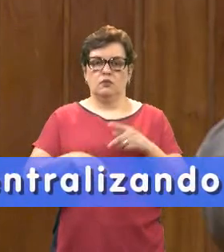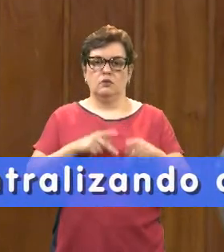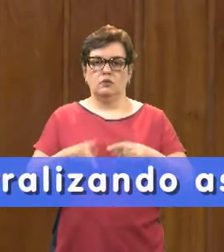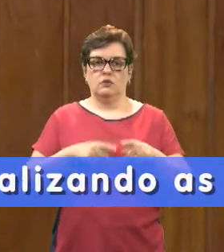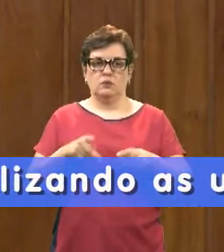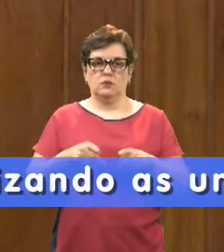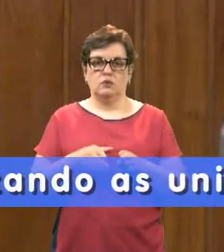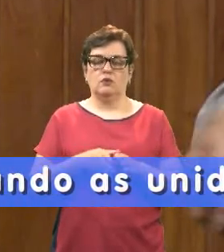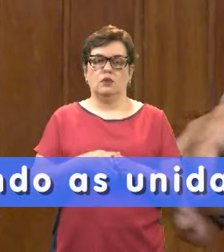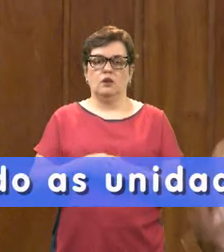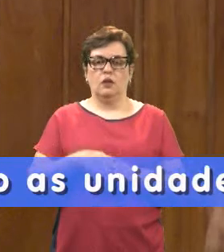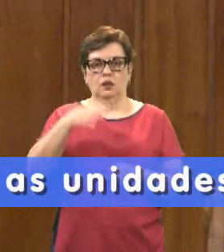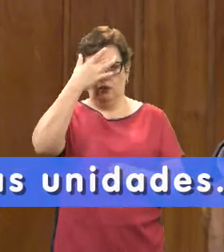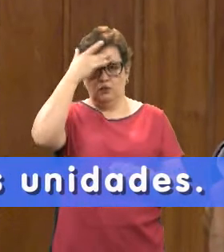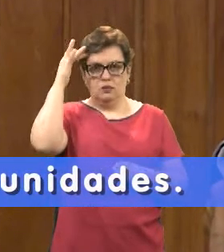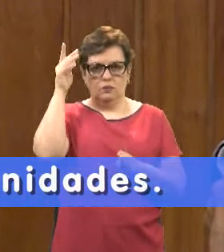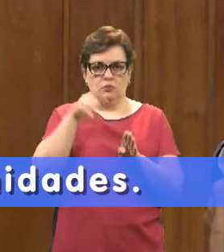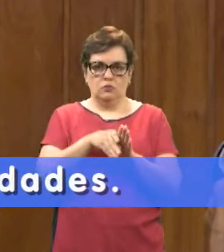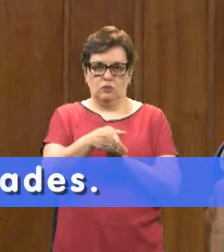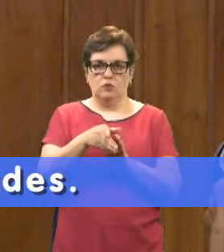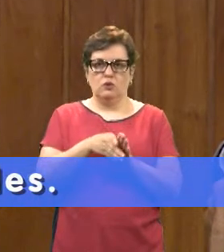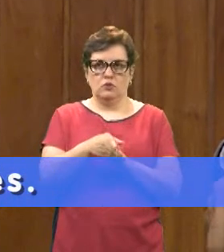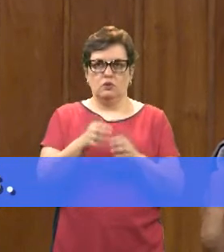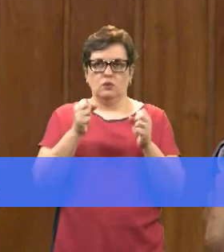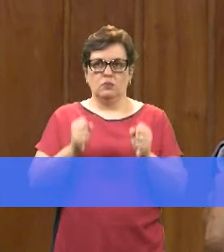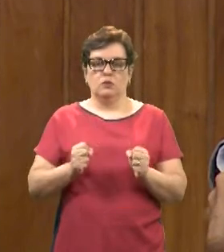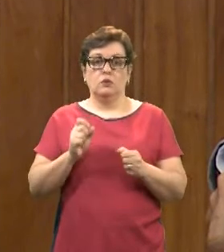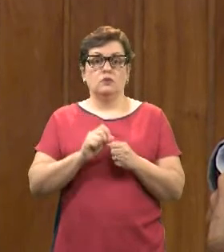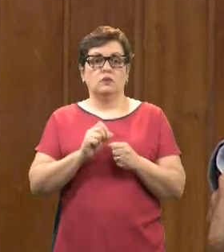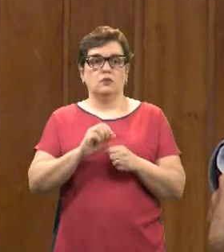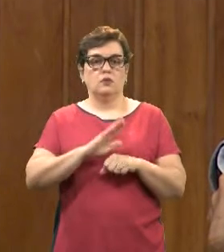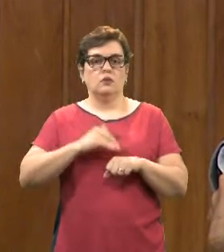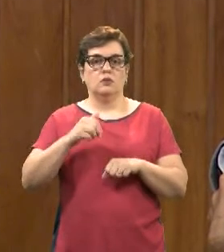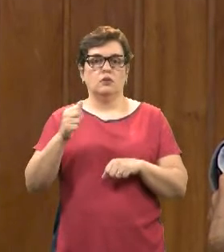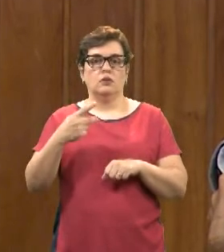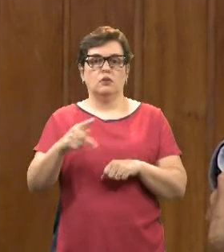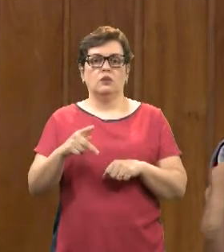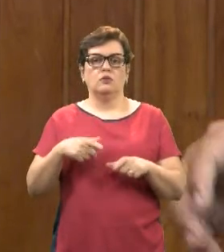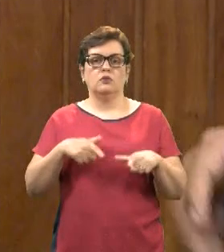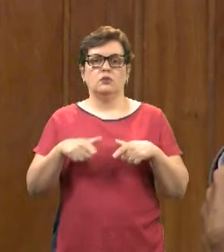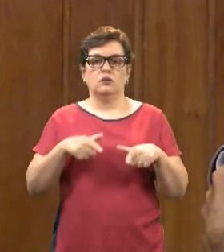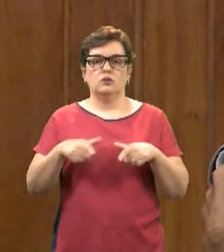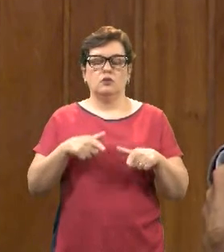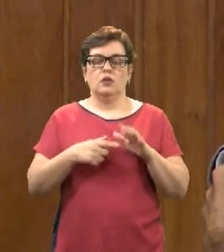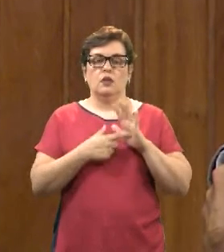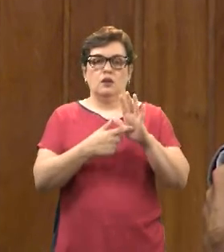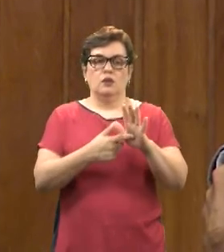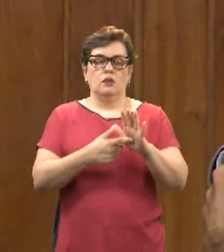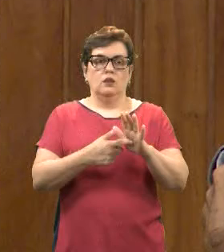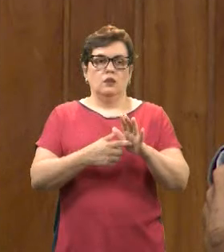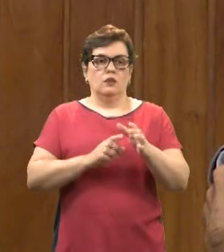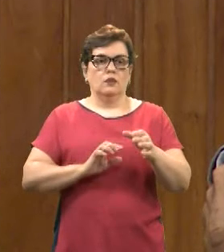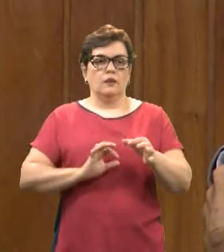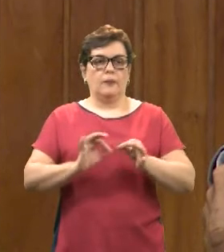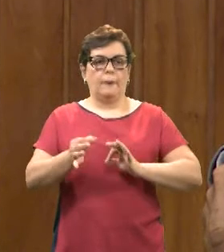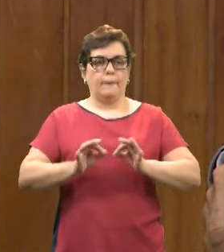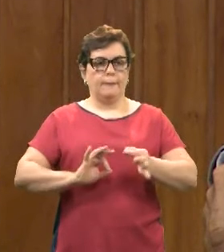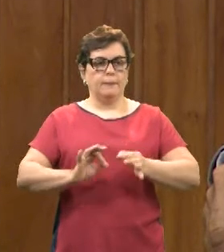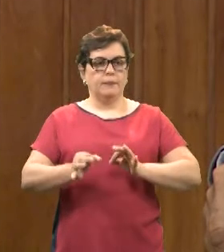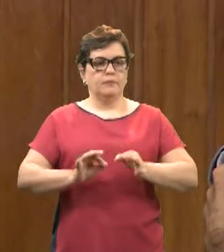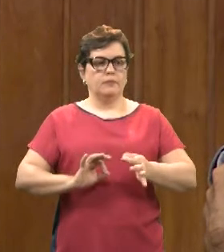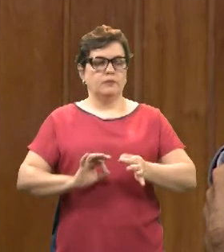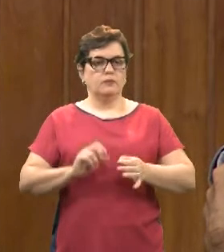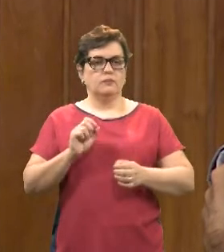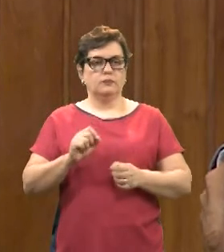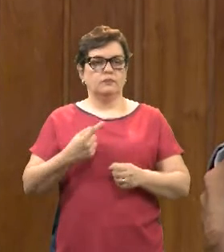E os conselheiros possam exercer o melhor o seu trabalho. Apresento uma proposta